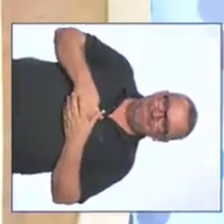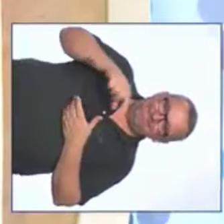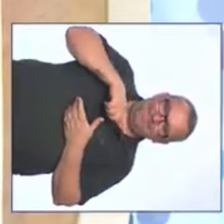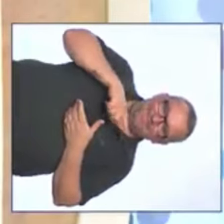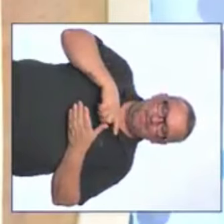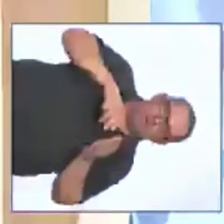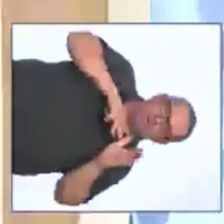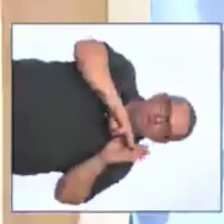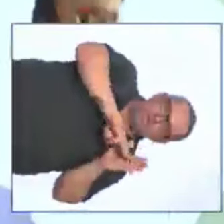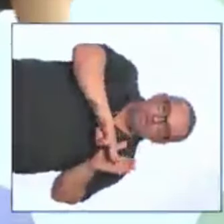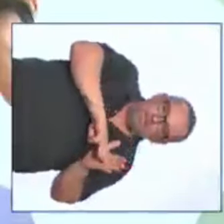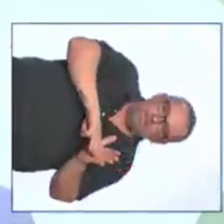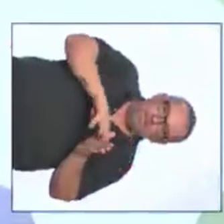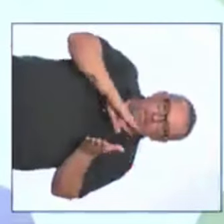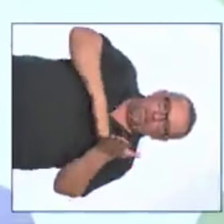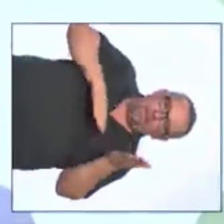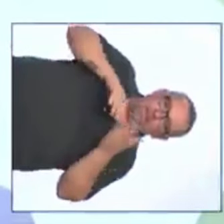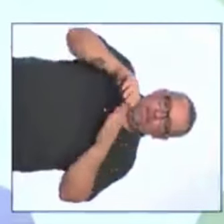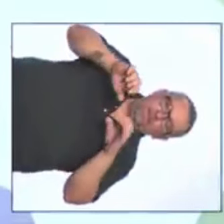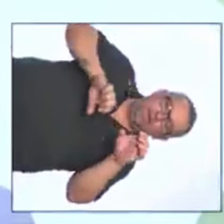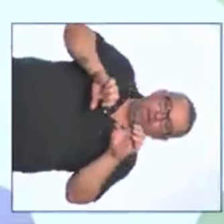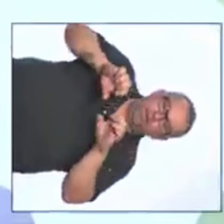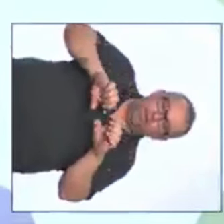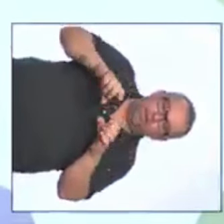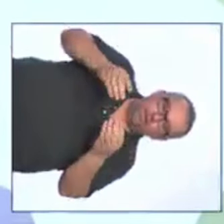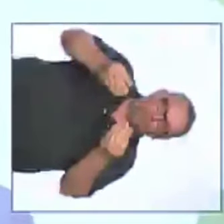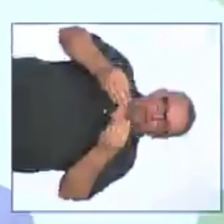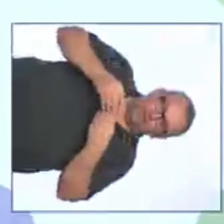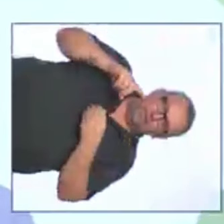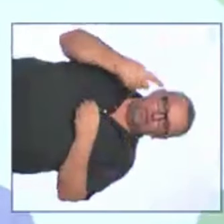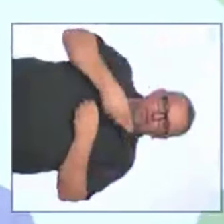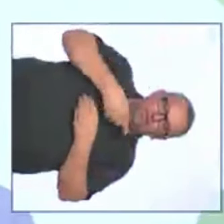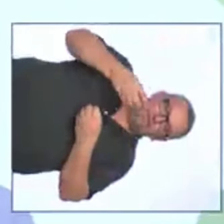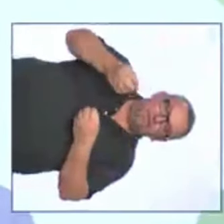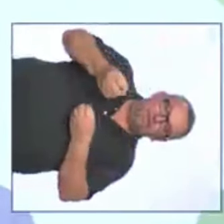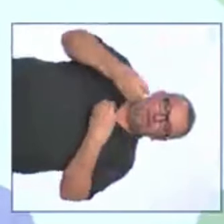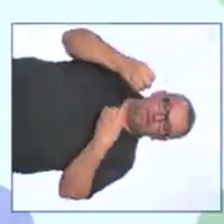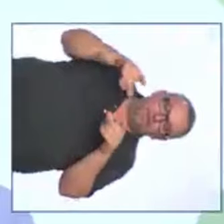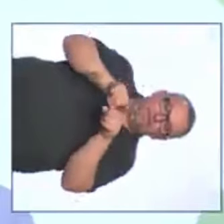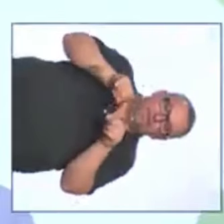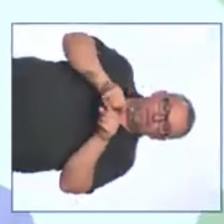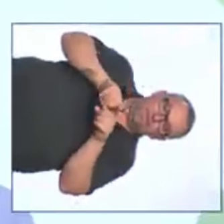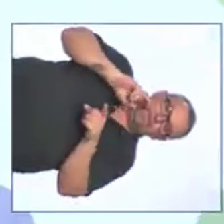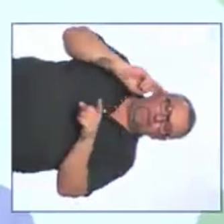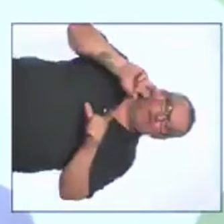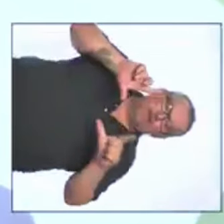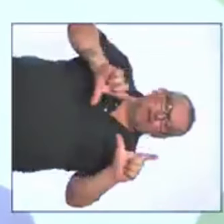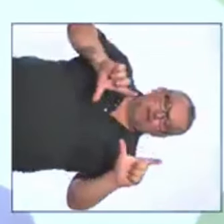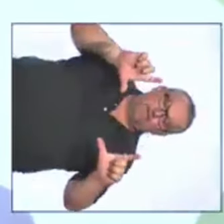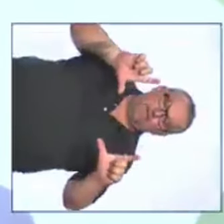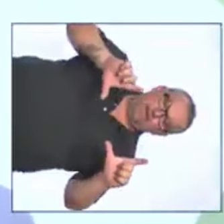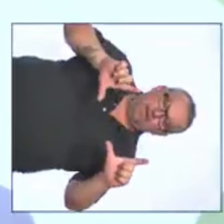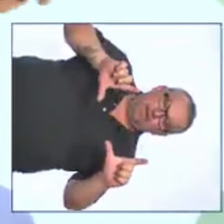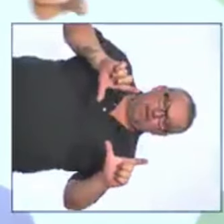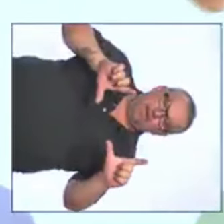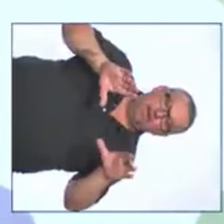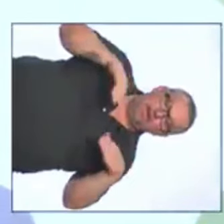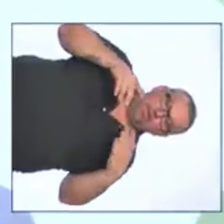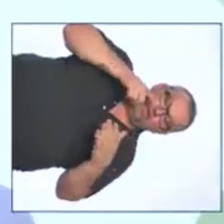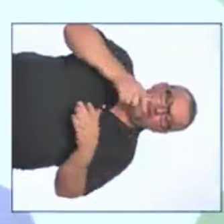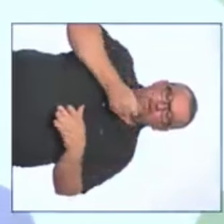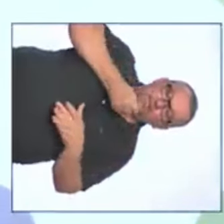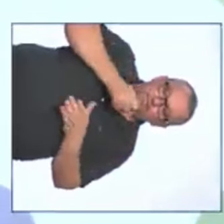método e existe toda uma estrutura por trás que traz para a gente esses dados inclusive na TV todos quando você